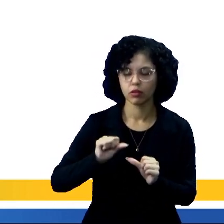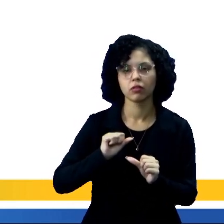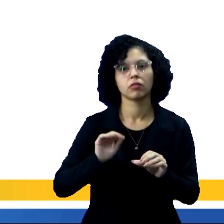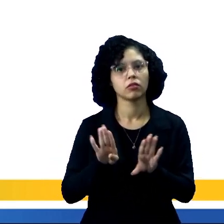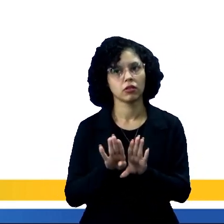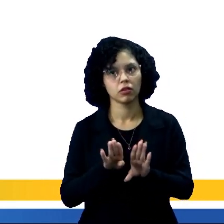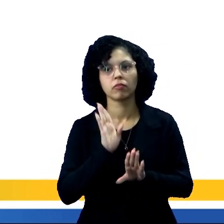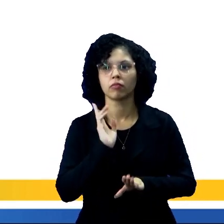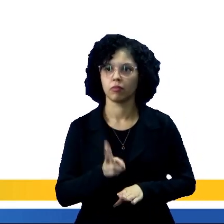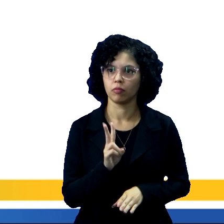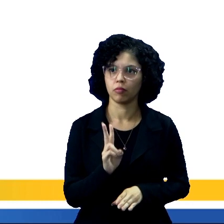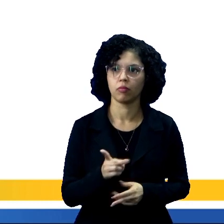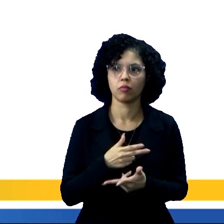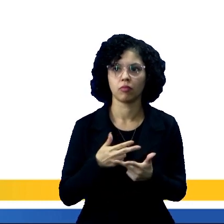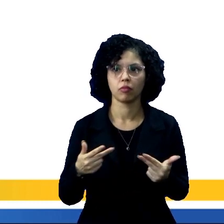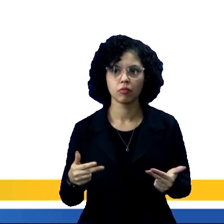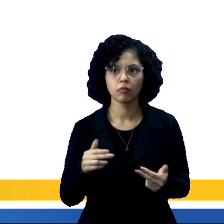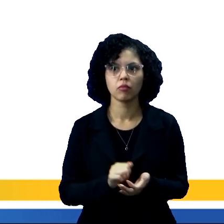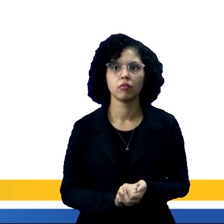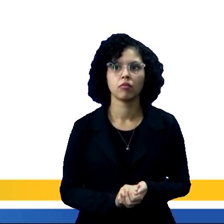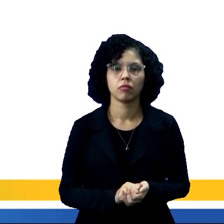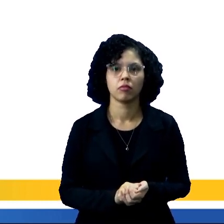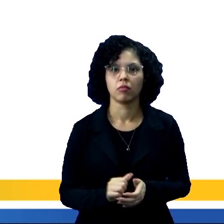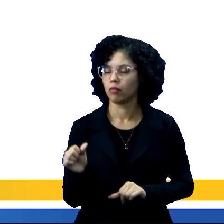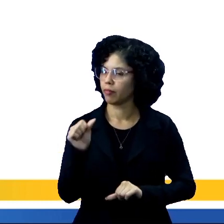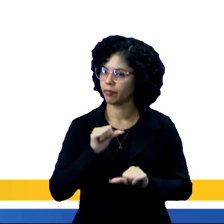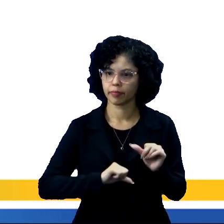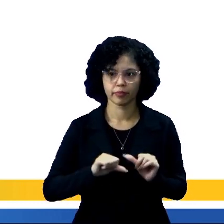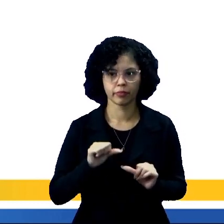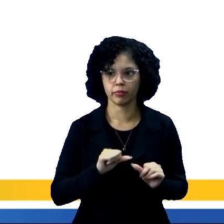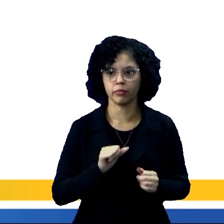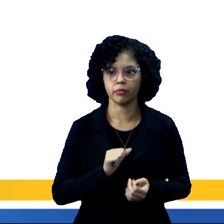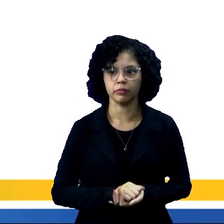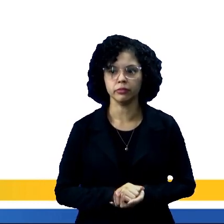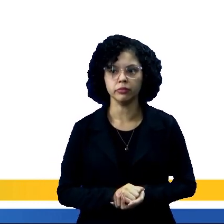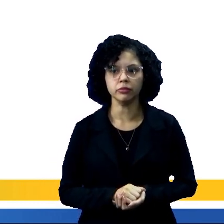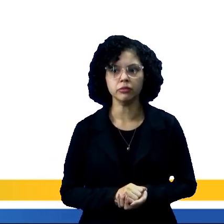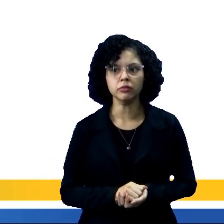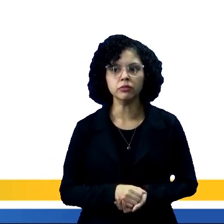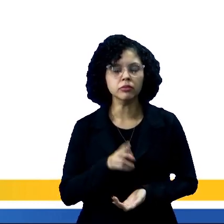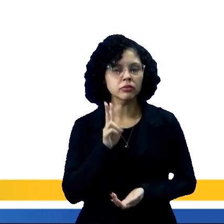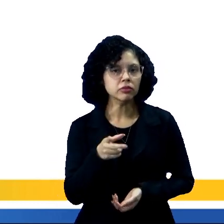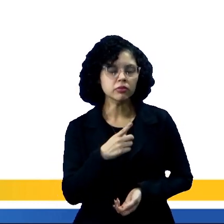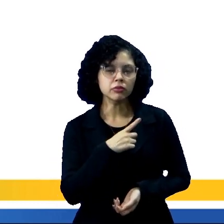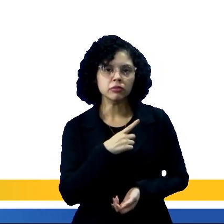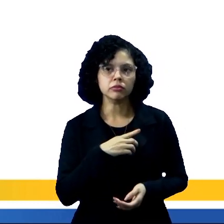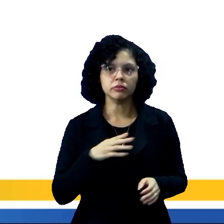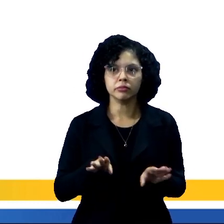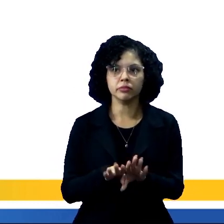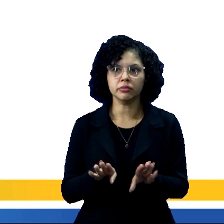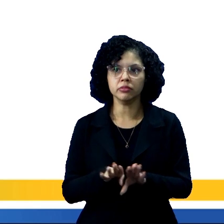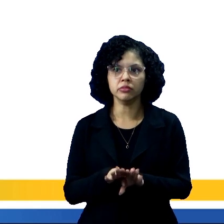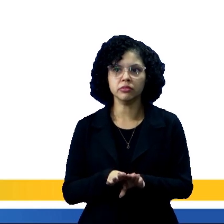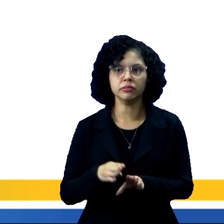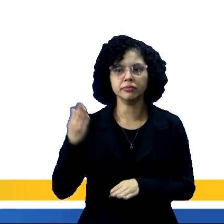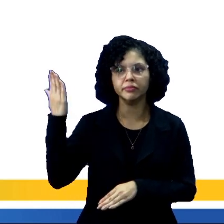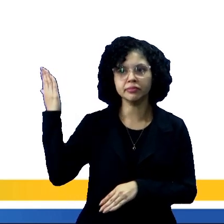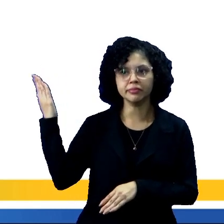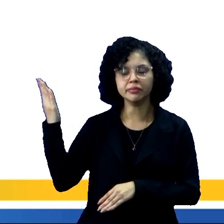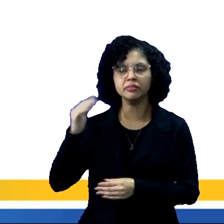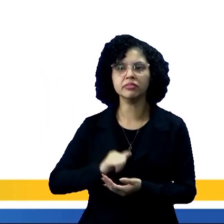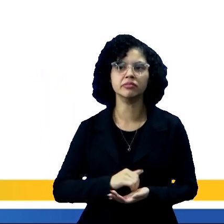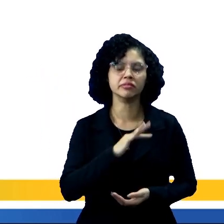o desenho sempre é o mesmo. Ele não muda. Também nós temos aí essa letra